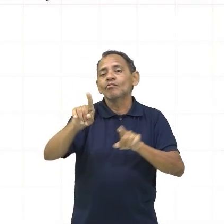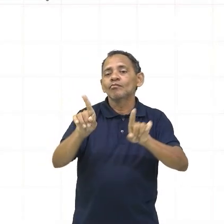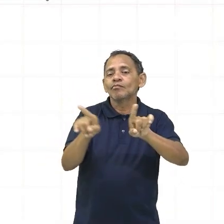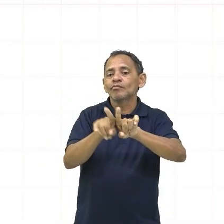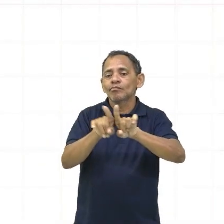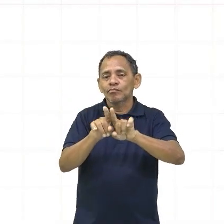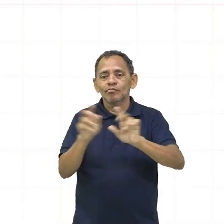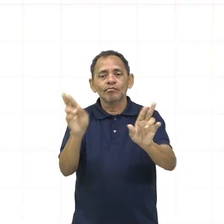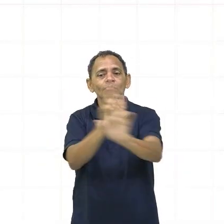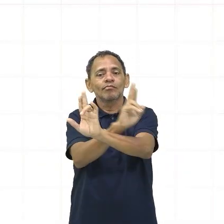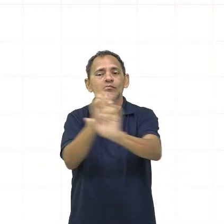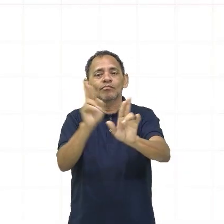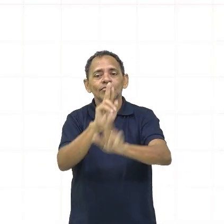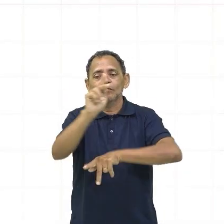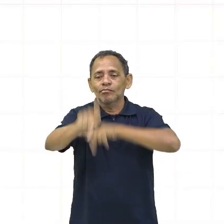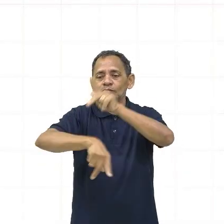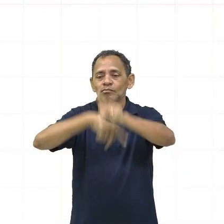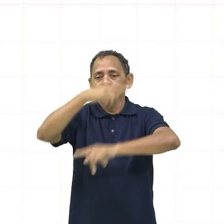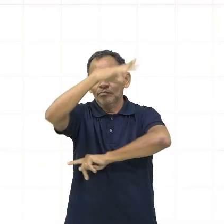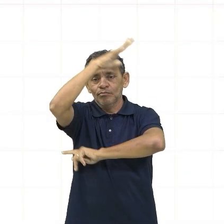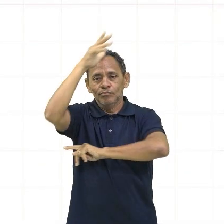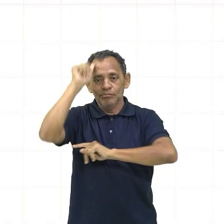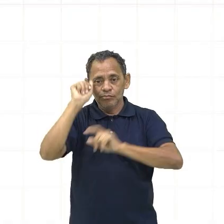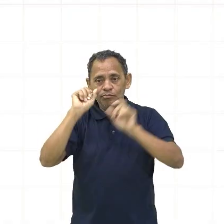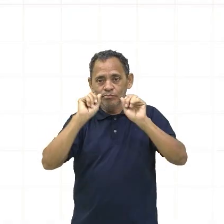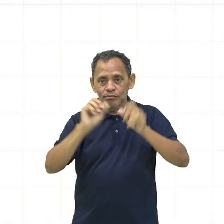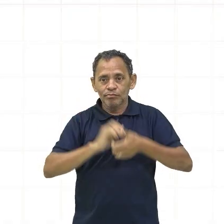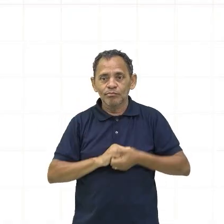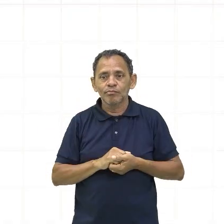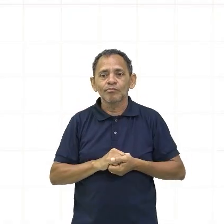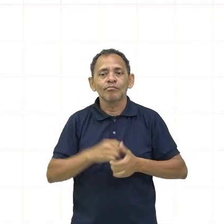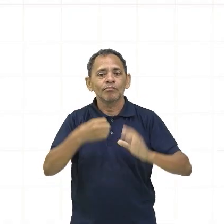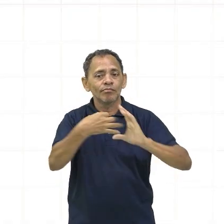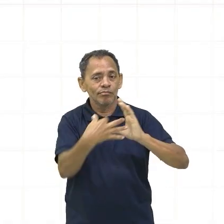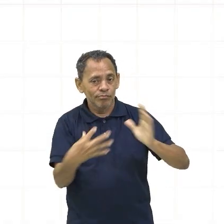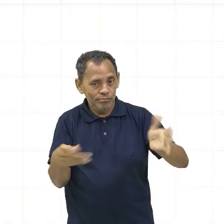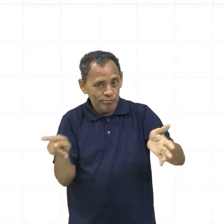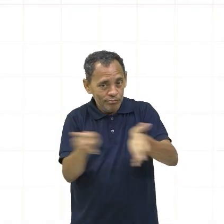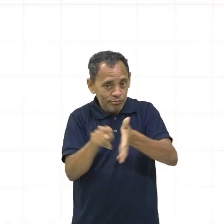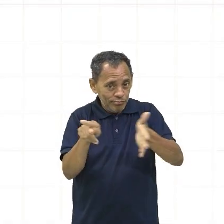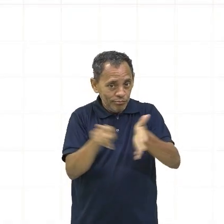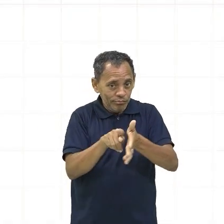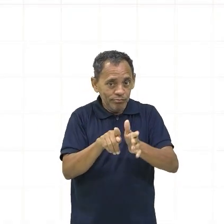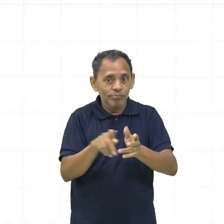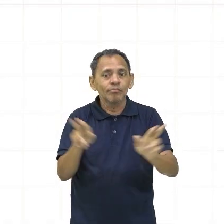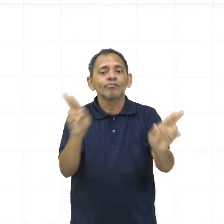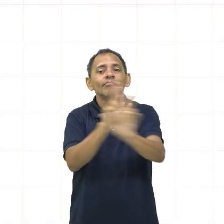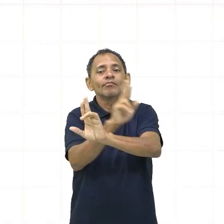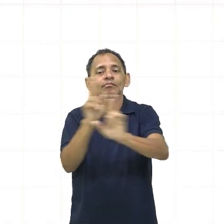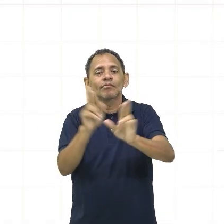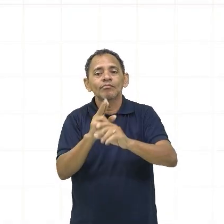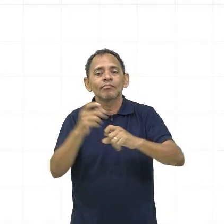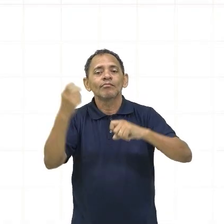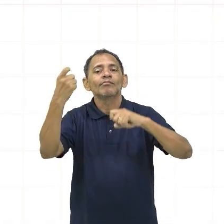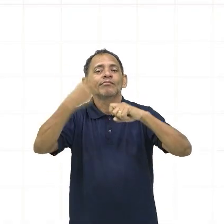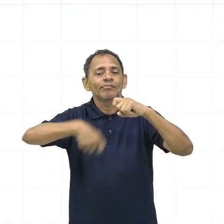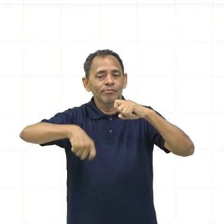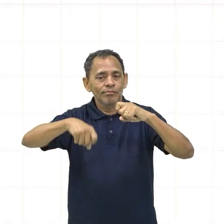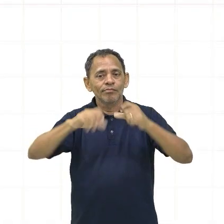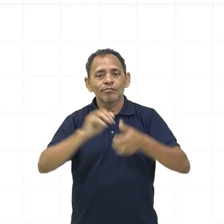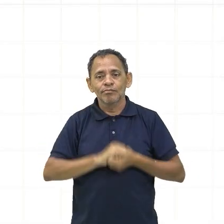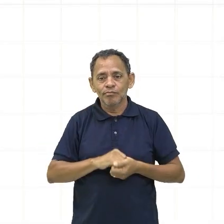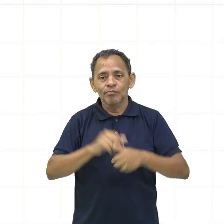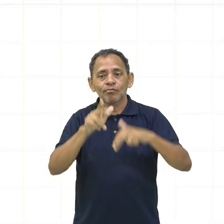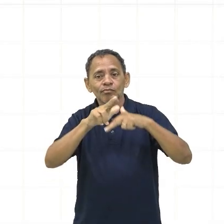à população do Amazonas, que é as suas características relacionadas, né, ao sexo, ou melhor, ao